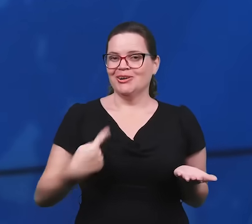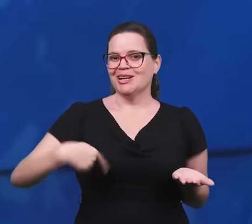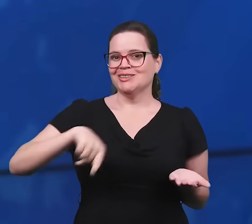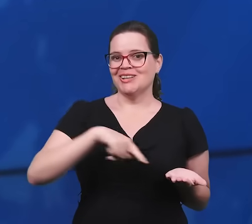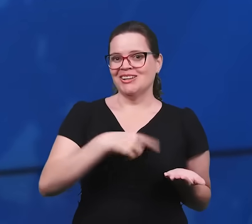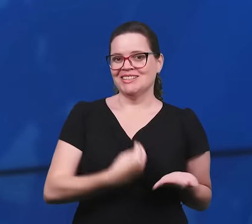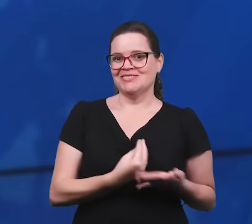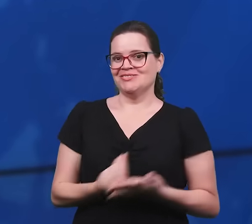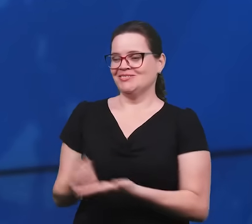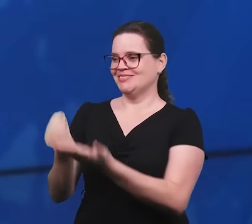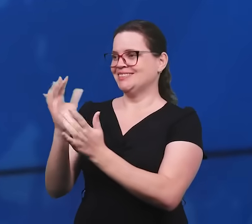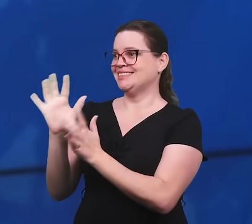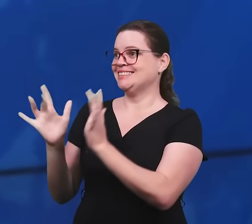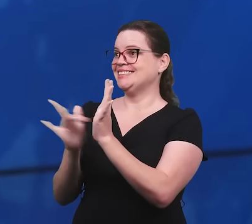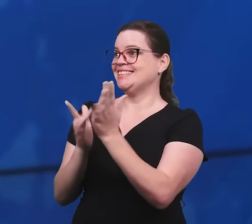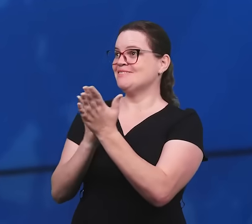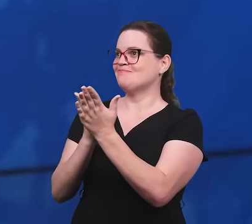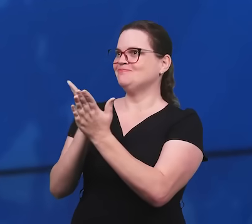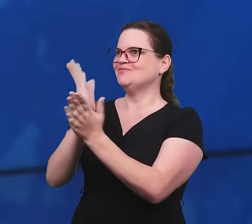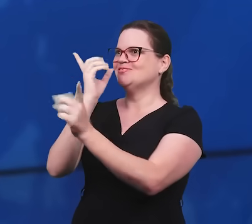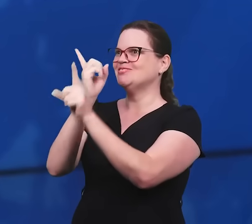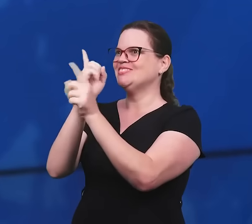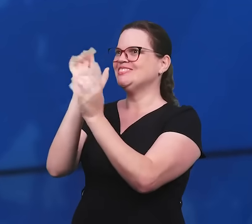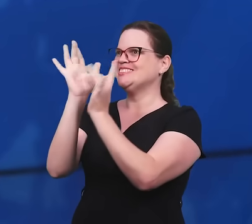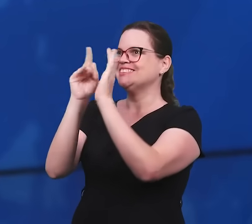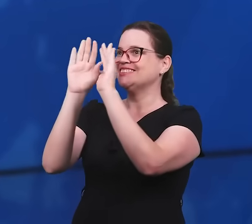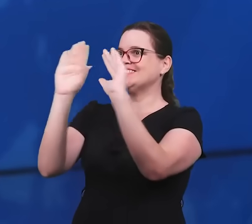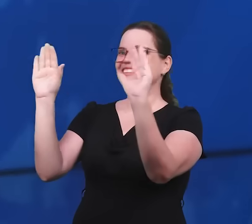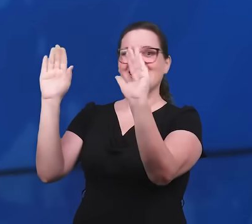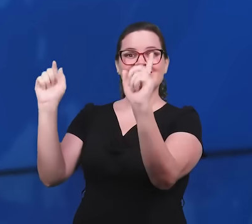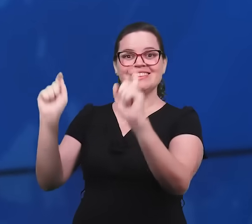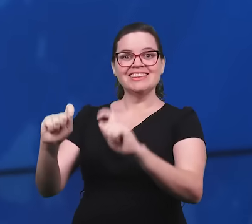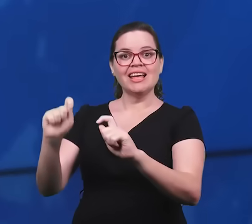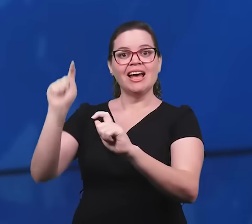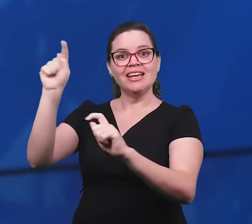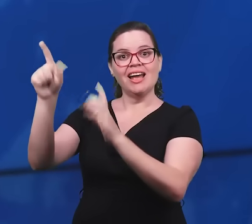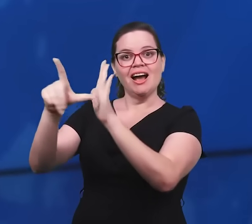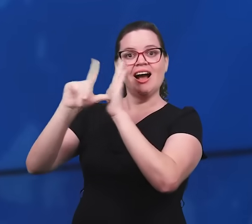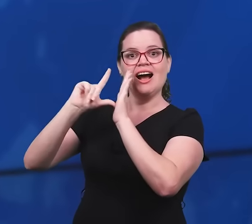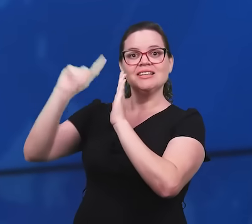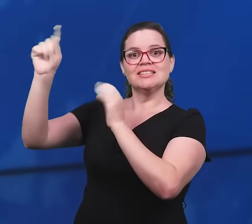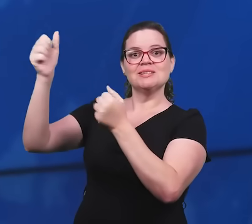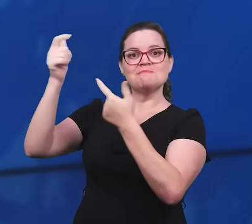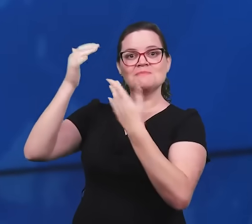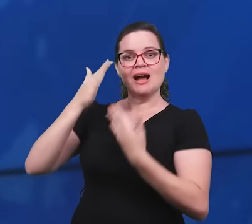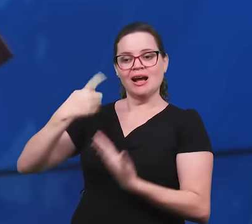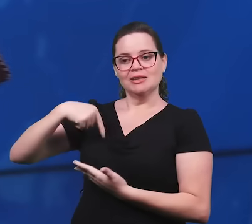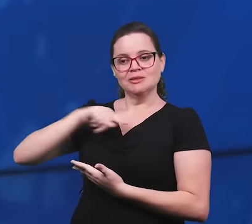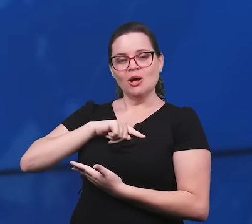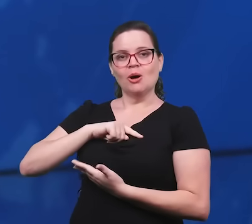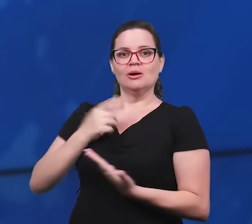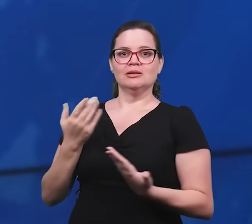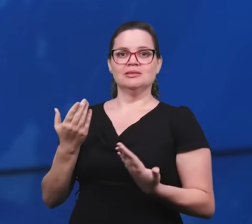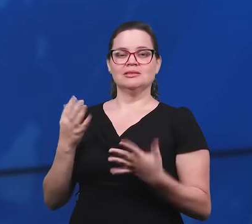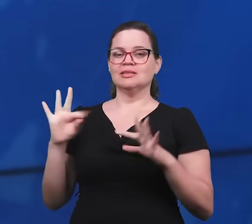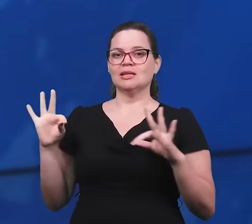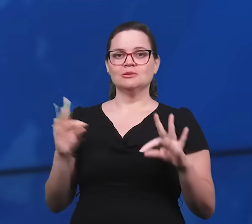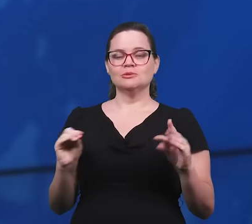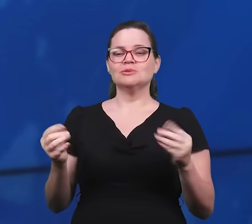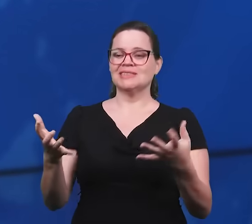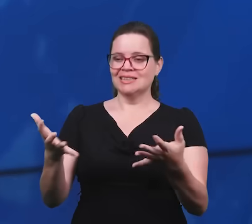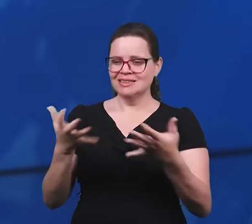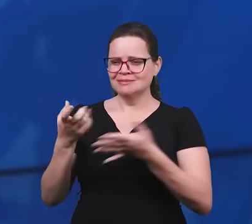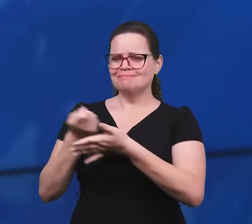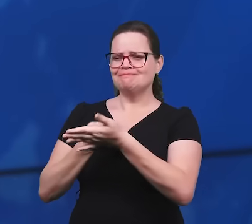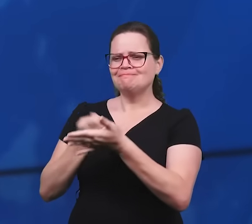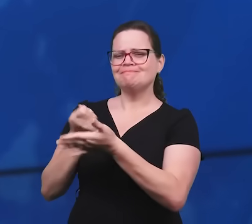de Jesus. E Jesus dá ao homem, à mulher, àquelas pessoas que buscam a